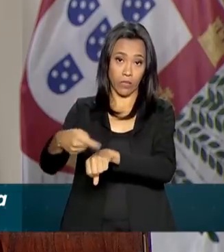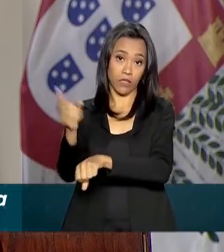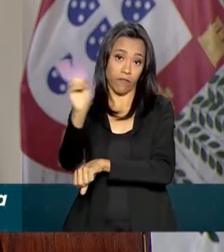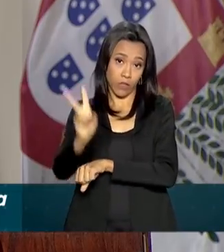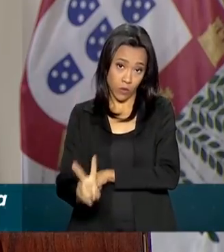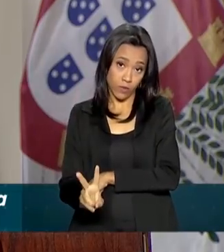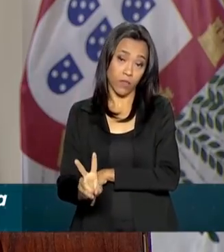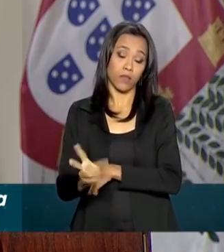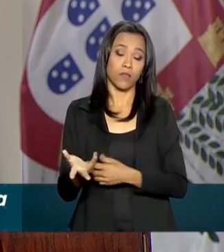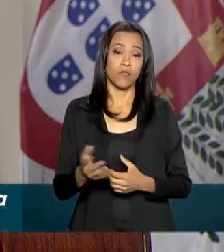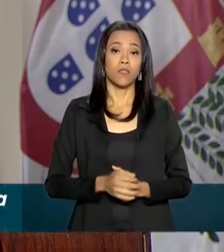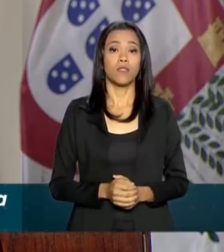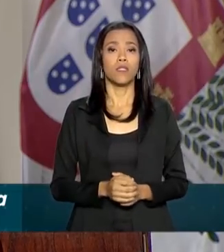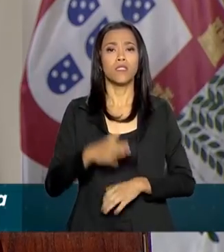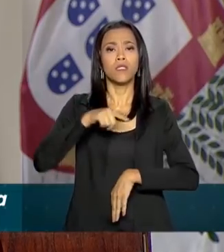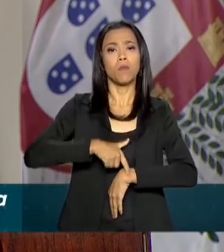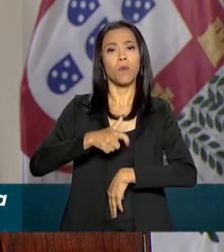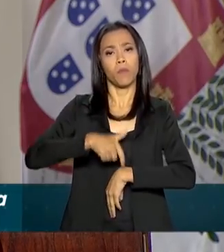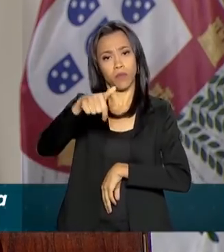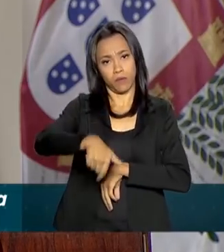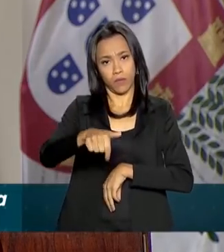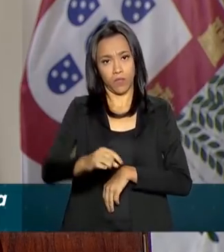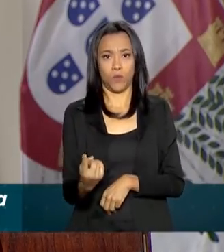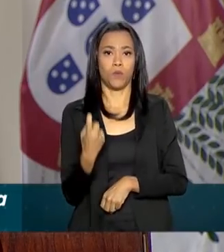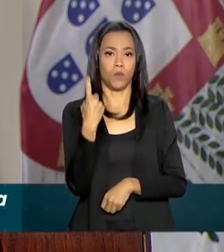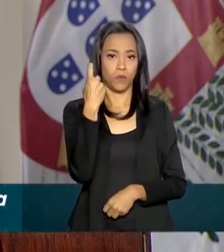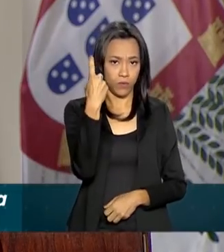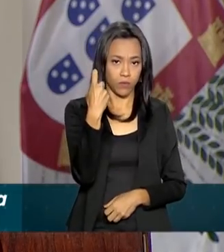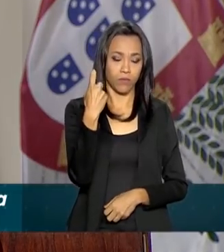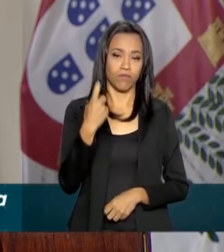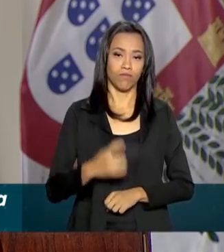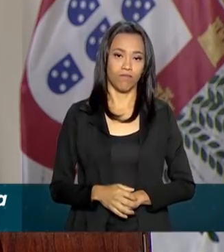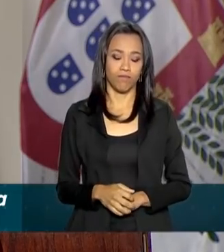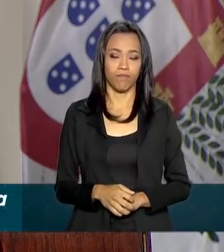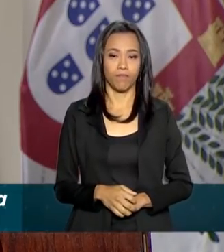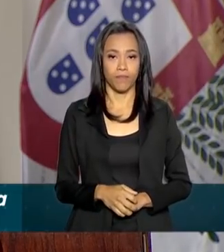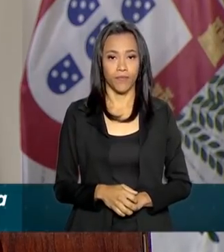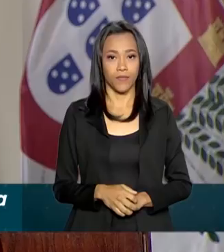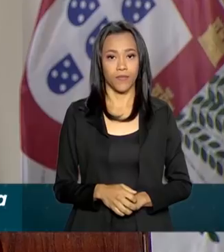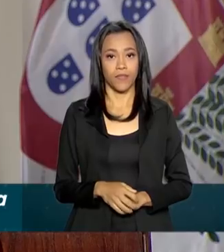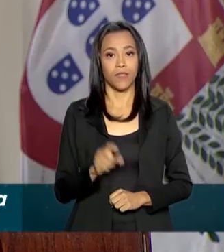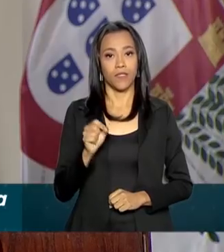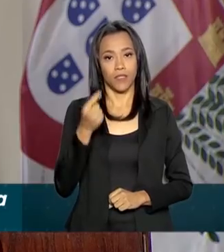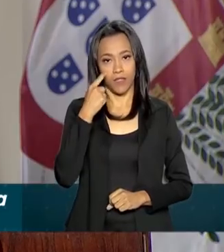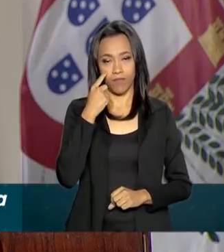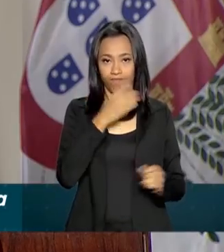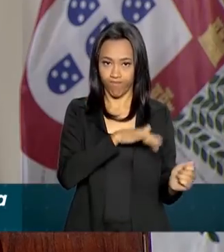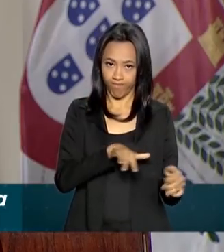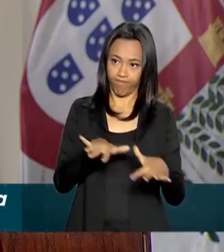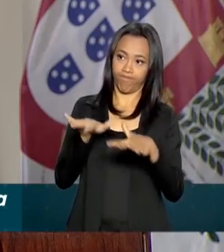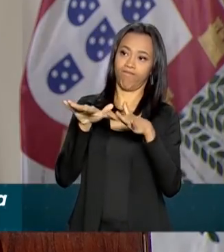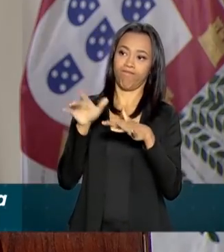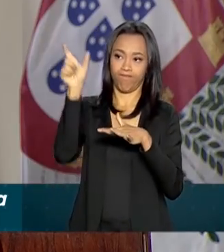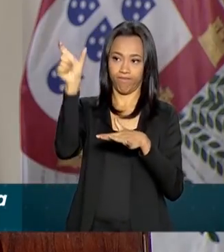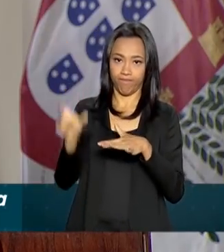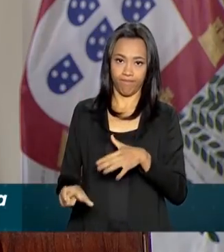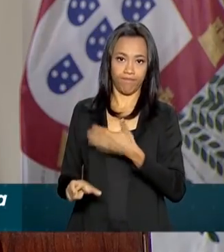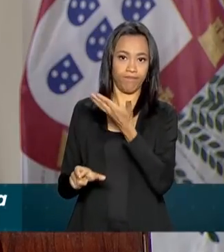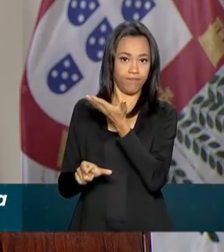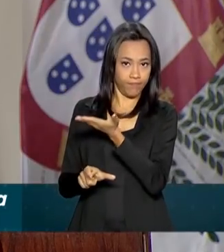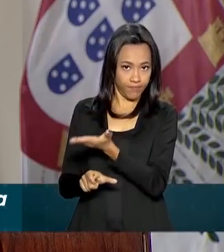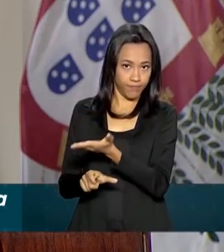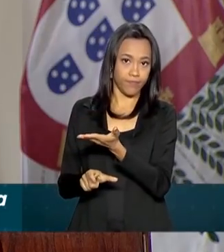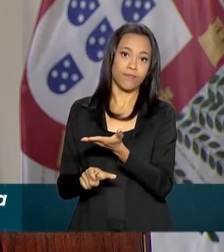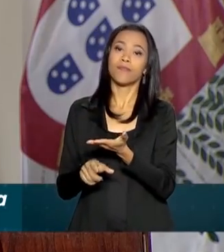momento ímpar de ser ouvido pela nossa querida estimado necessário